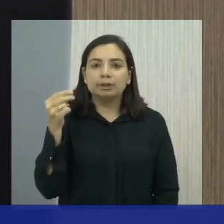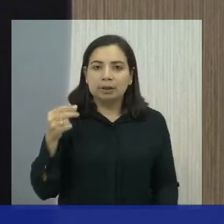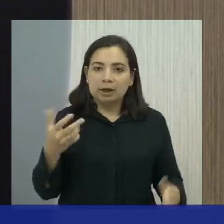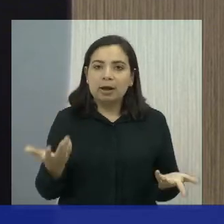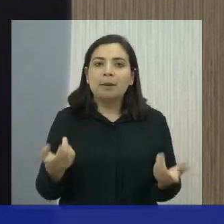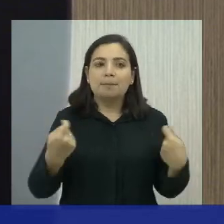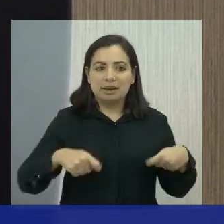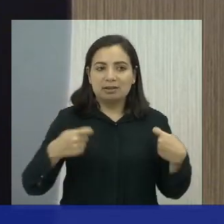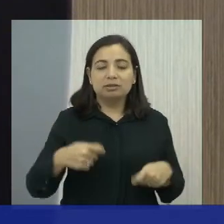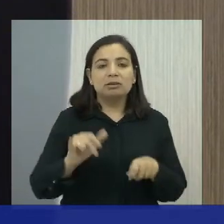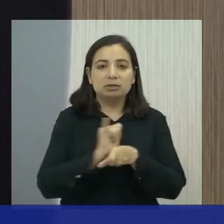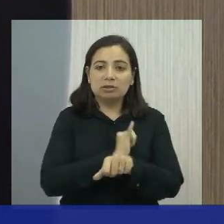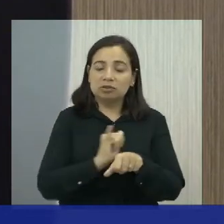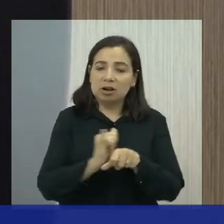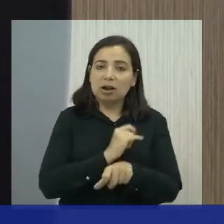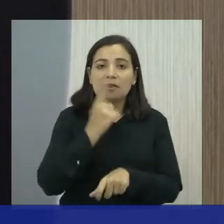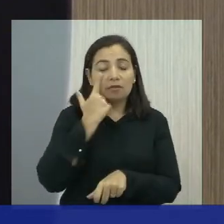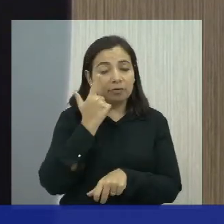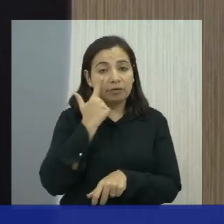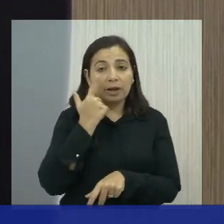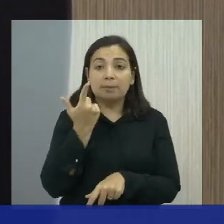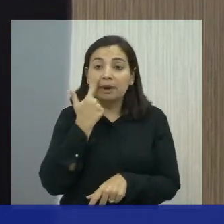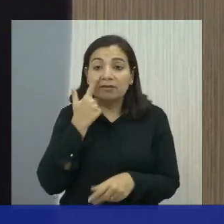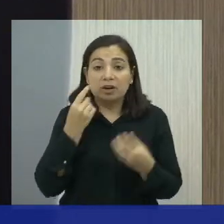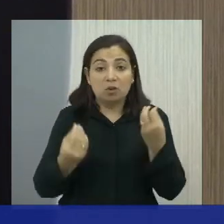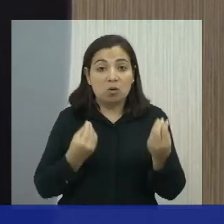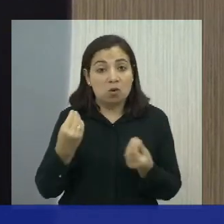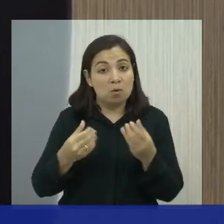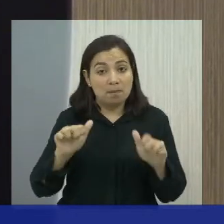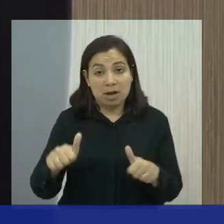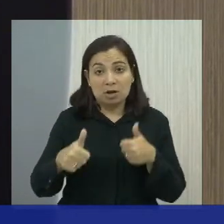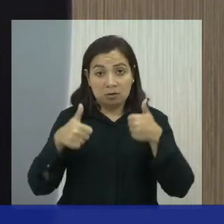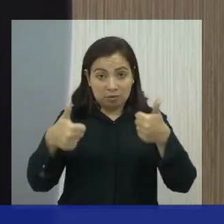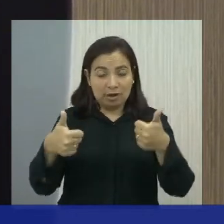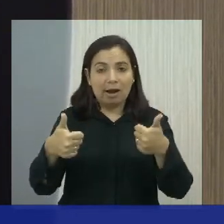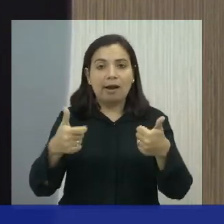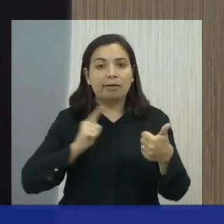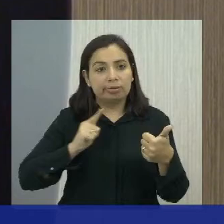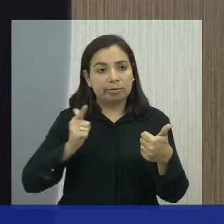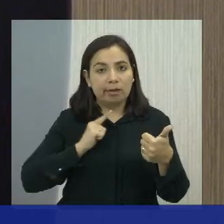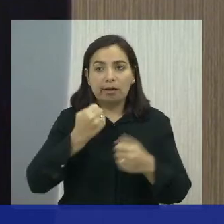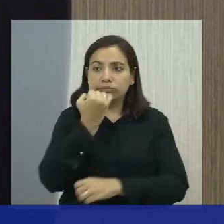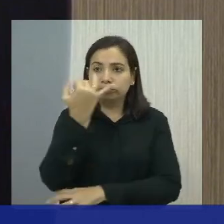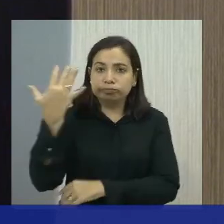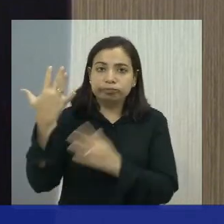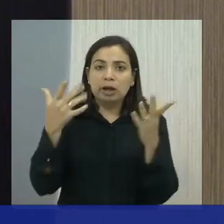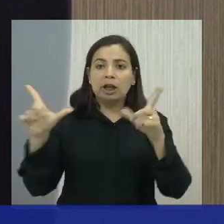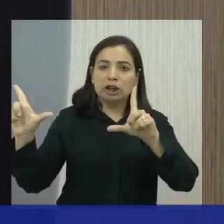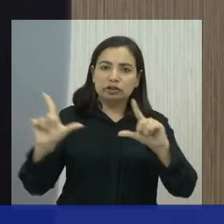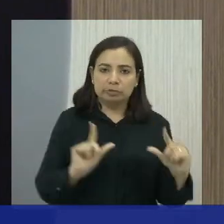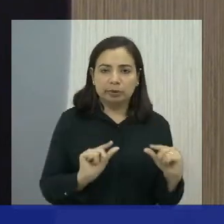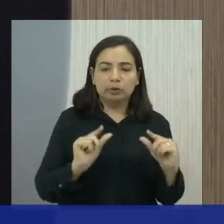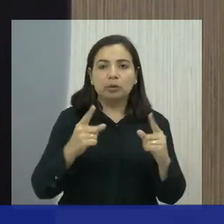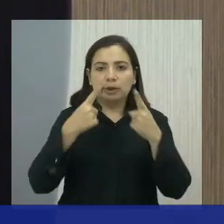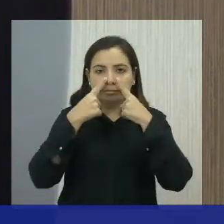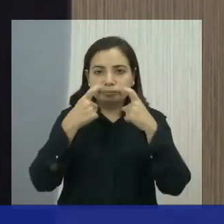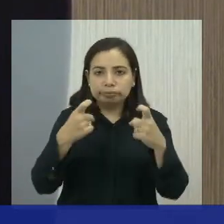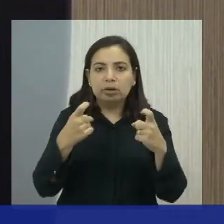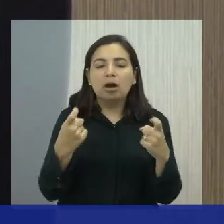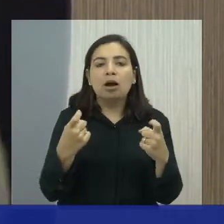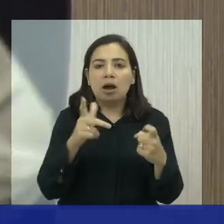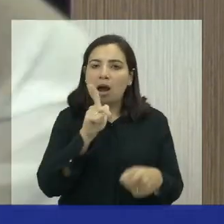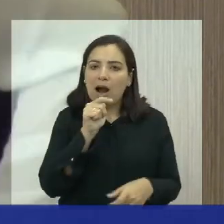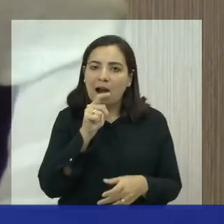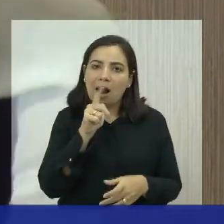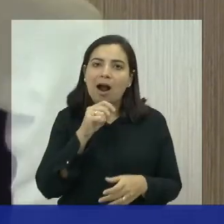meio ambiente mais equilibrado, né, diminuiria a poluição das nossas águas. E,